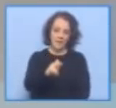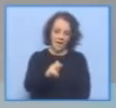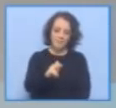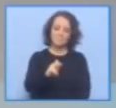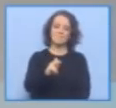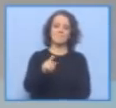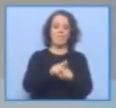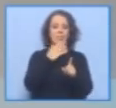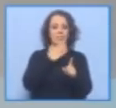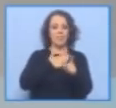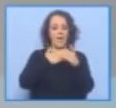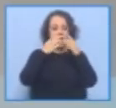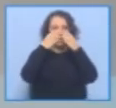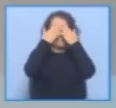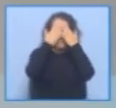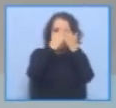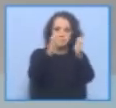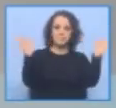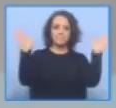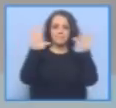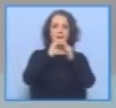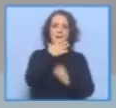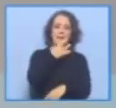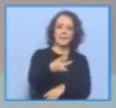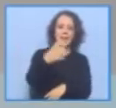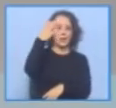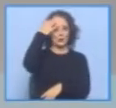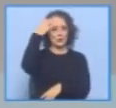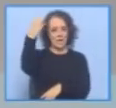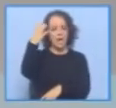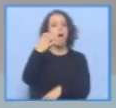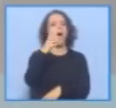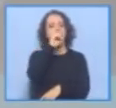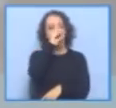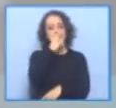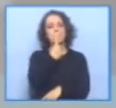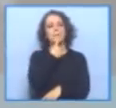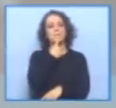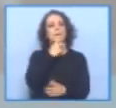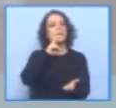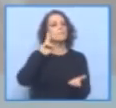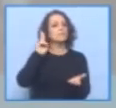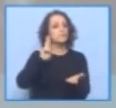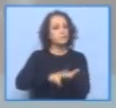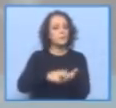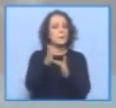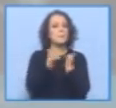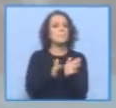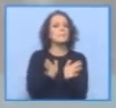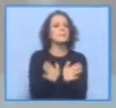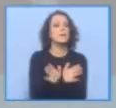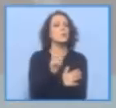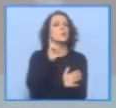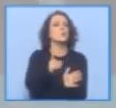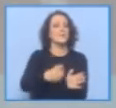aberto aqui um bocadinho estes horizontes dos Reis e do Natal e ao fim e ao cabo percebermos o que é e onde está verdadeiramente o presépio. Muito